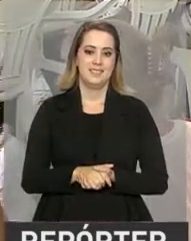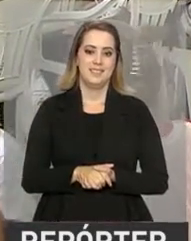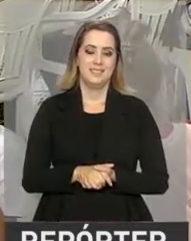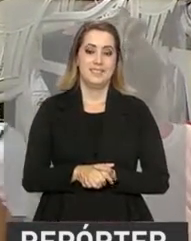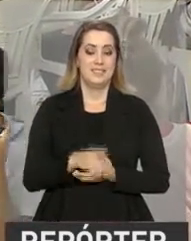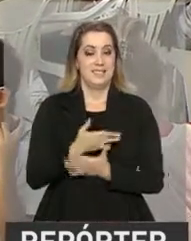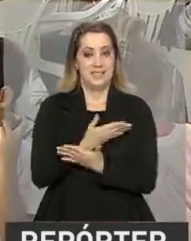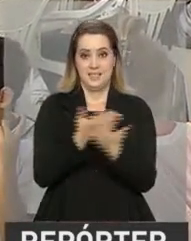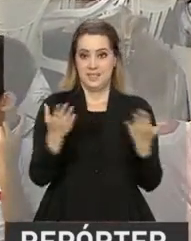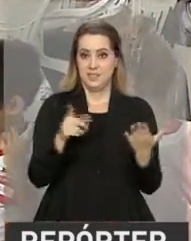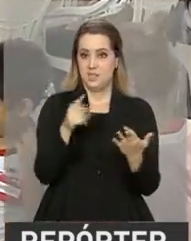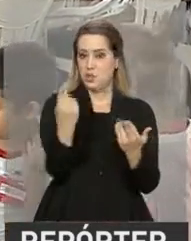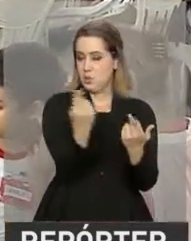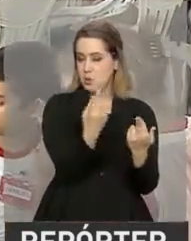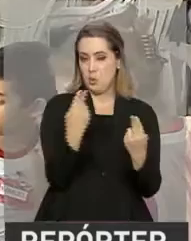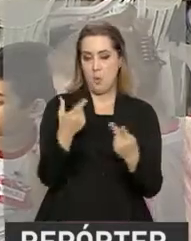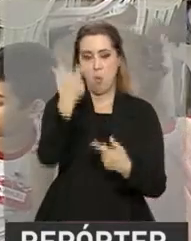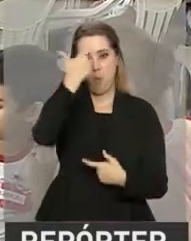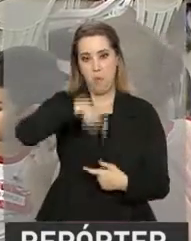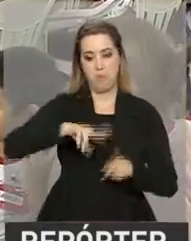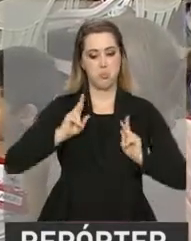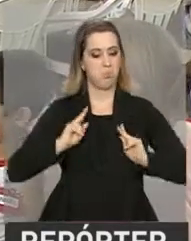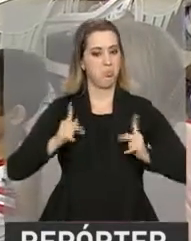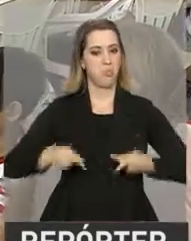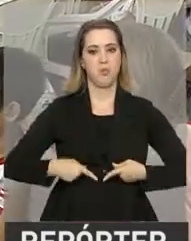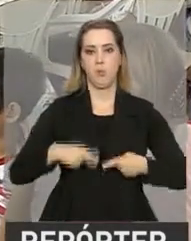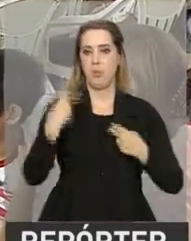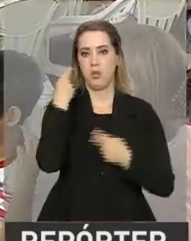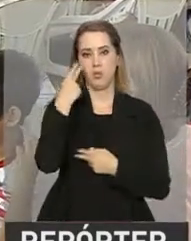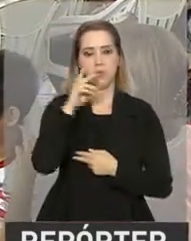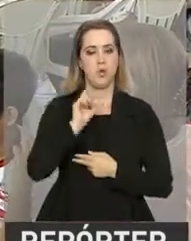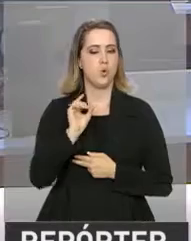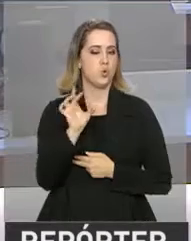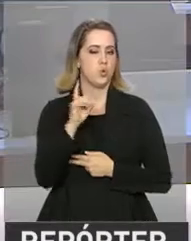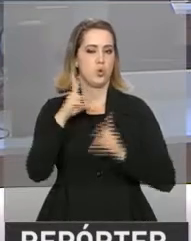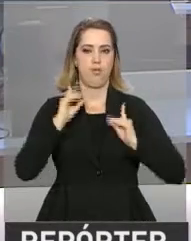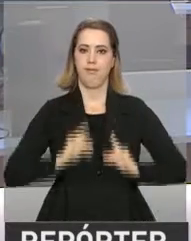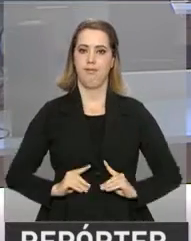eles, como um ser humano normal, a única coisa que eles têm é uma deficiência.